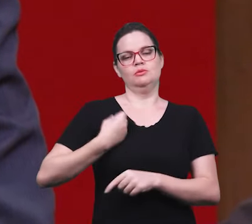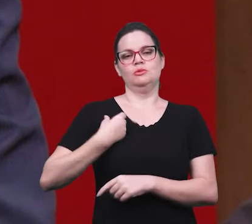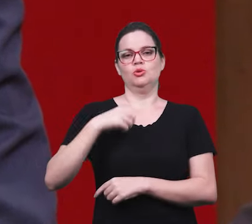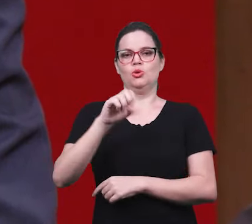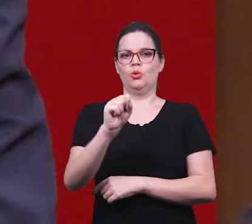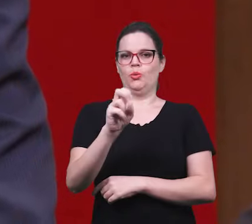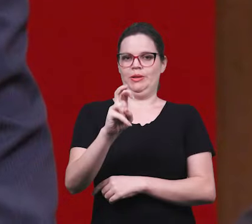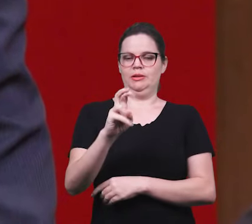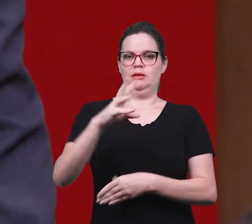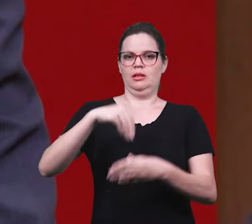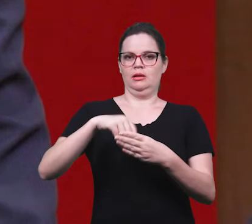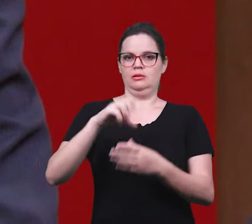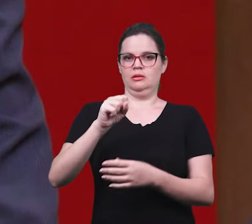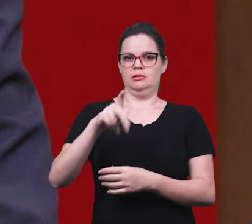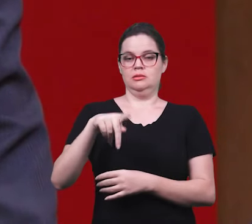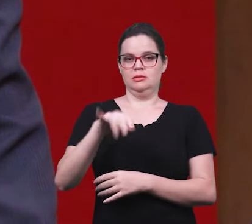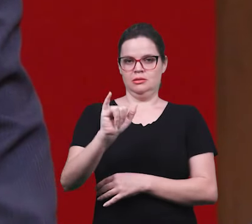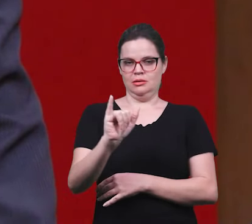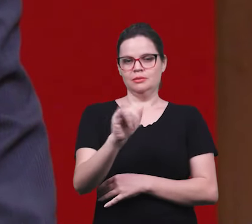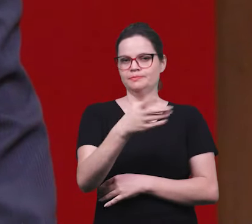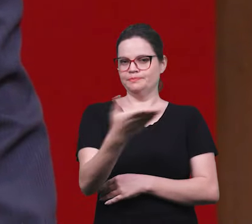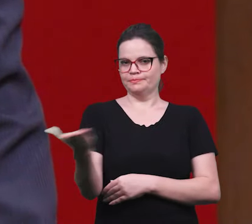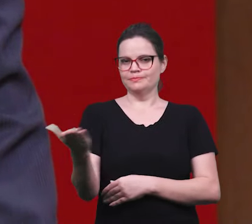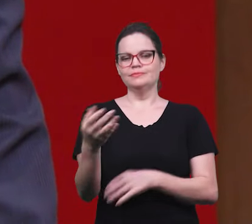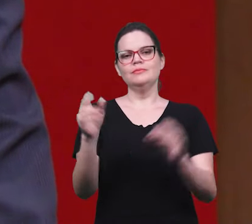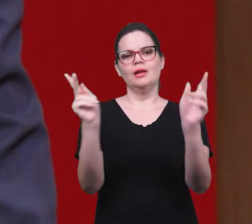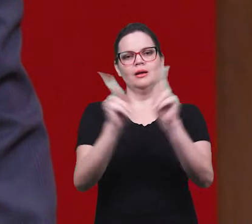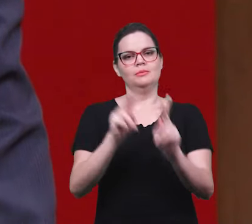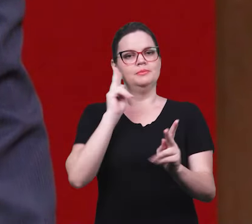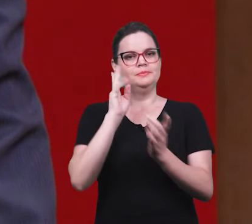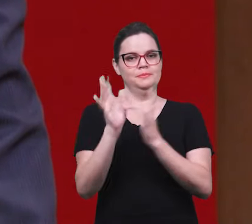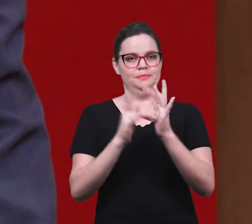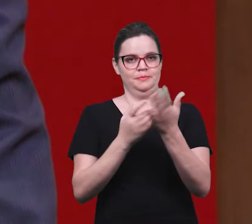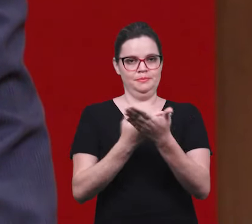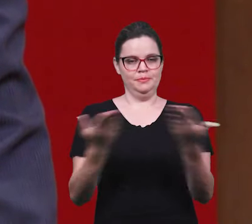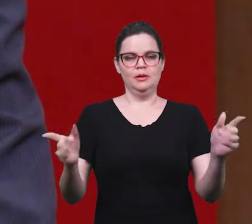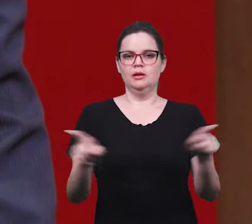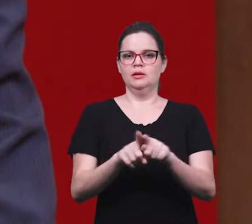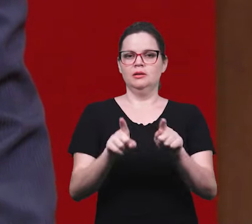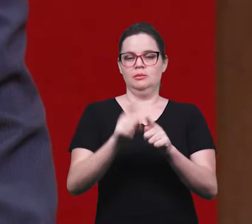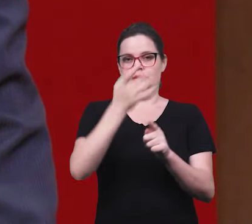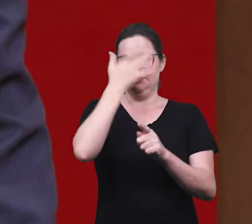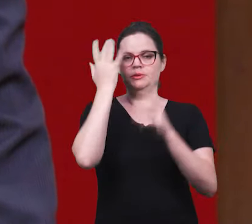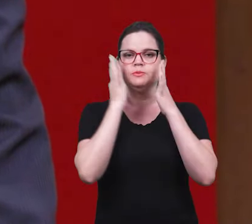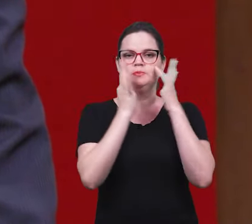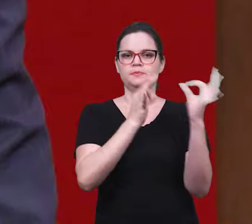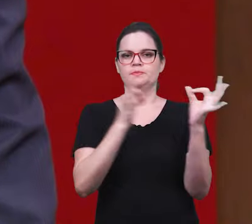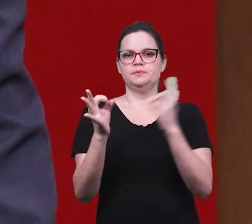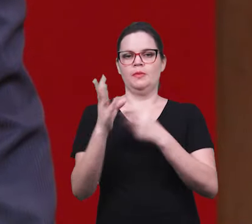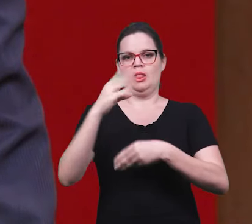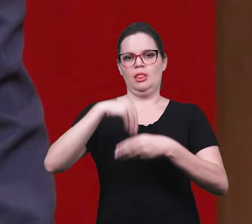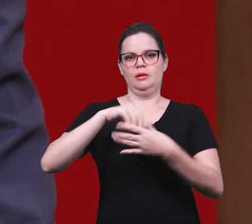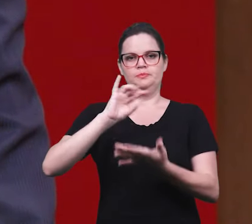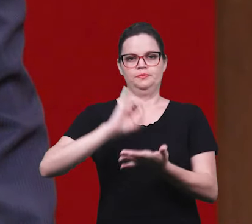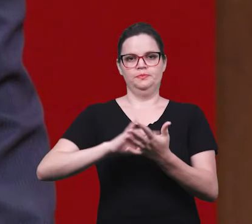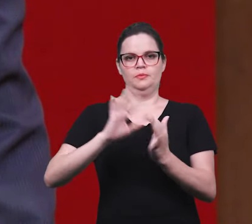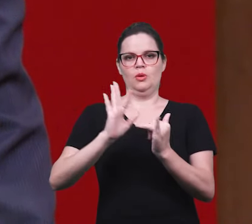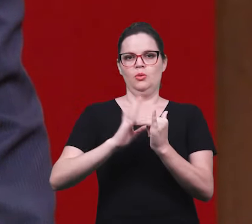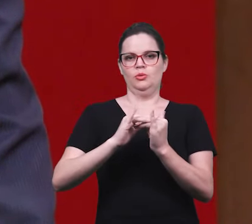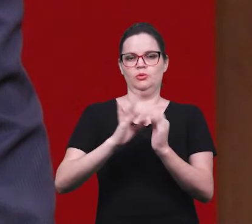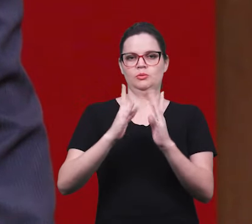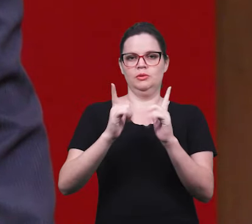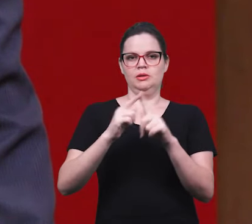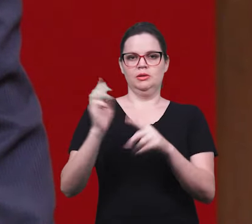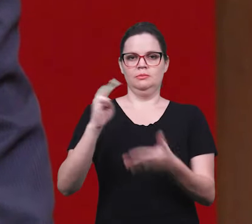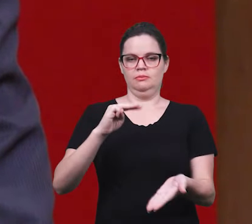85, pela Sky Livre, a todos a paz do Senhor Jesus. Também aqueles que estão nos assistindo pelo canal oficial da Igreja Cristã